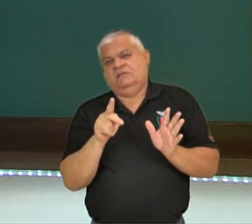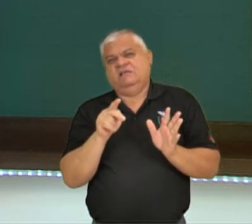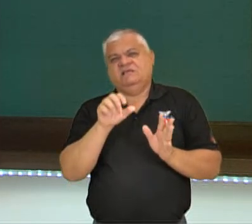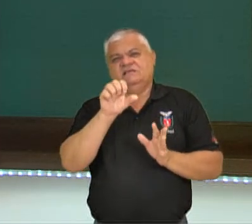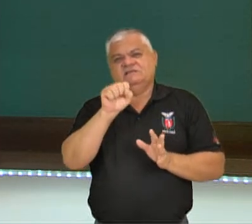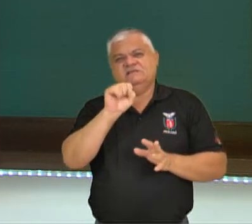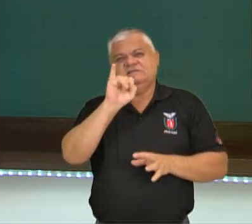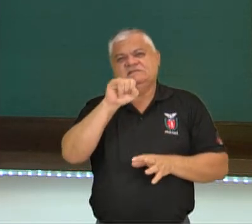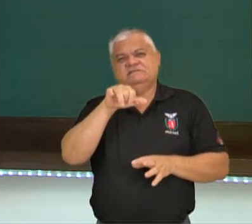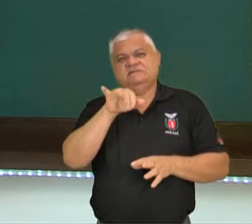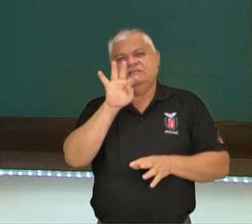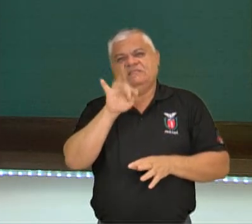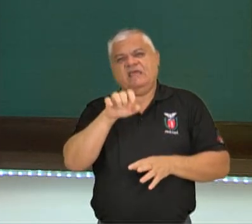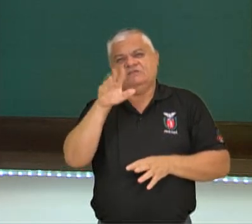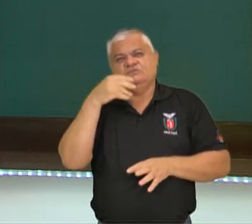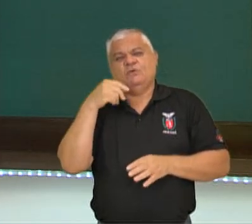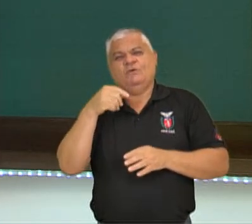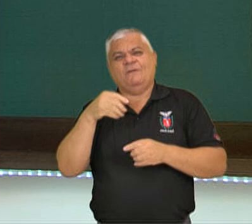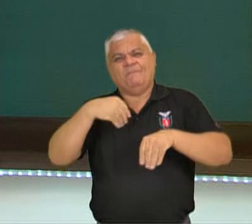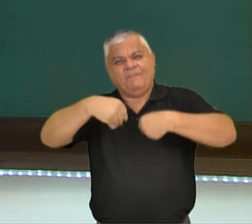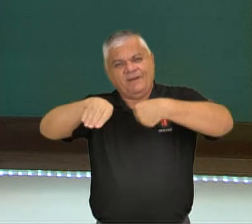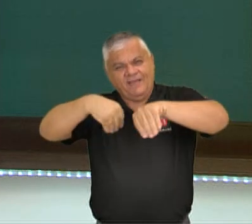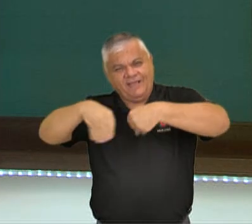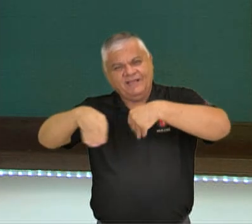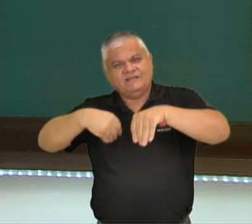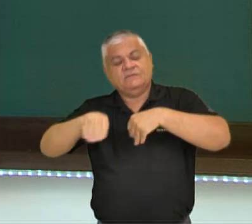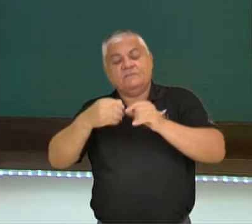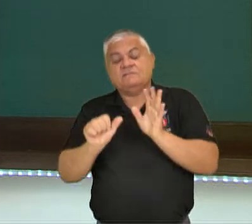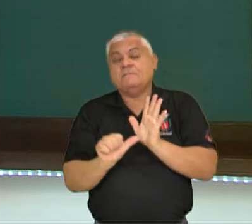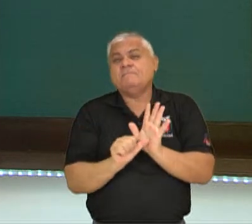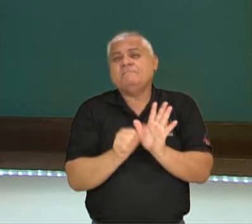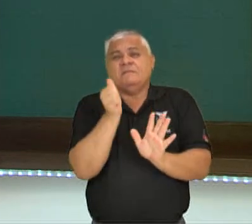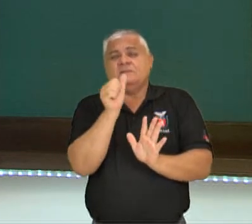sintético, tá? Mas os primeiros